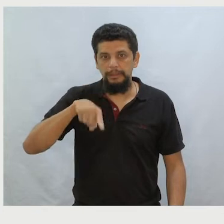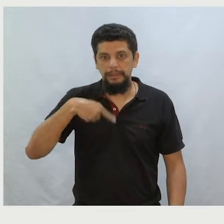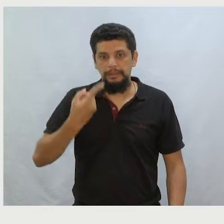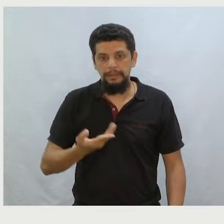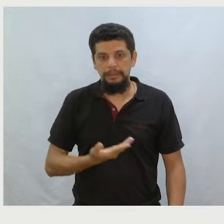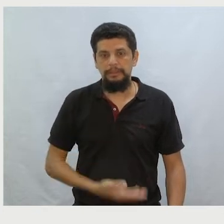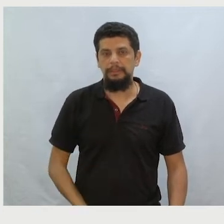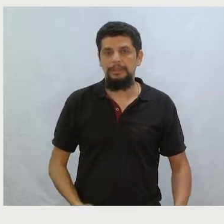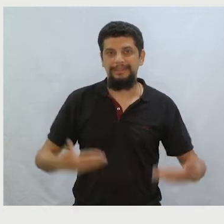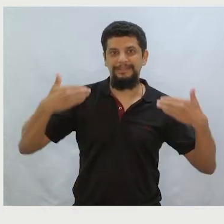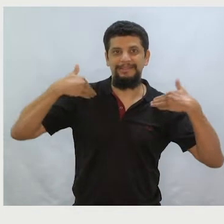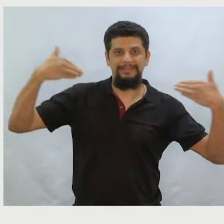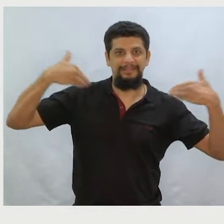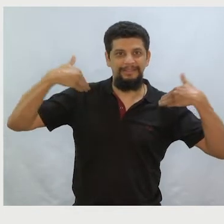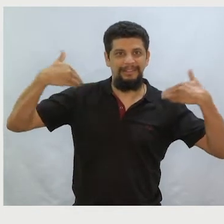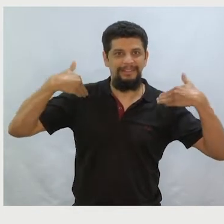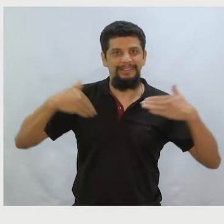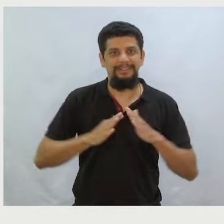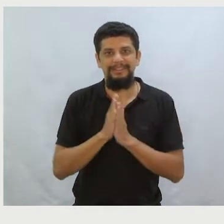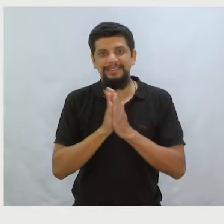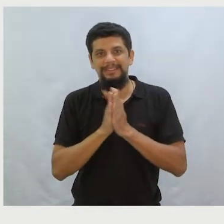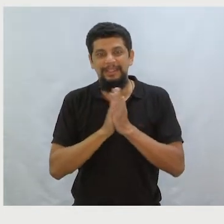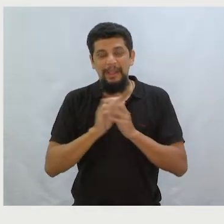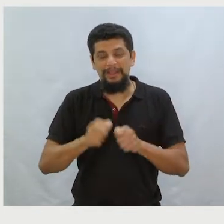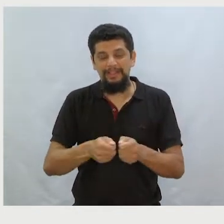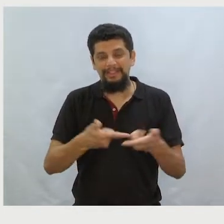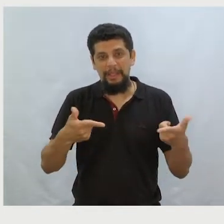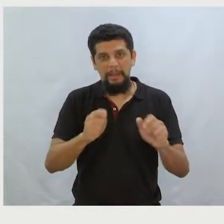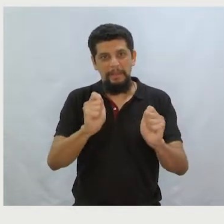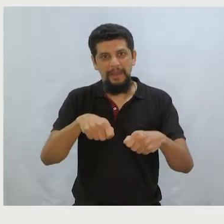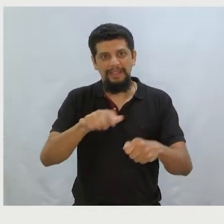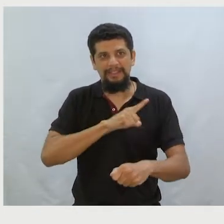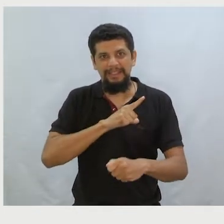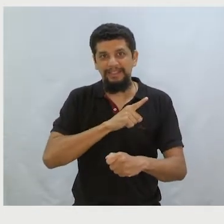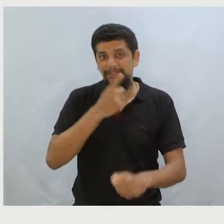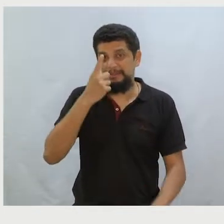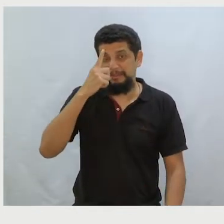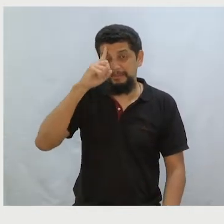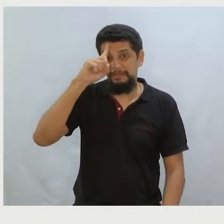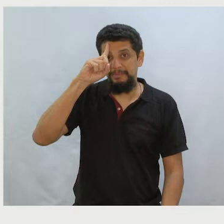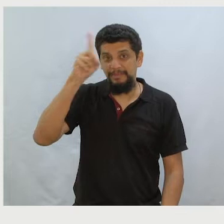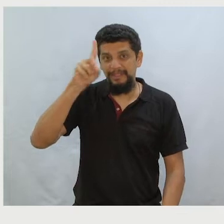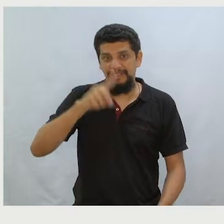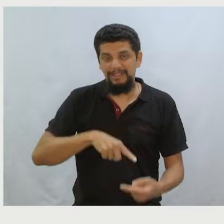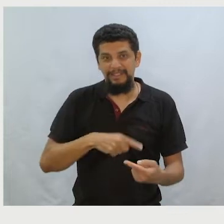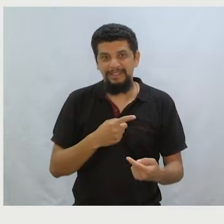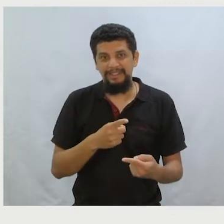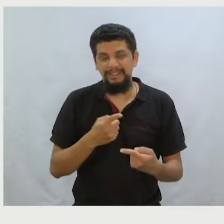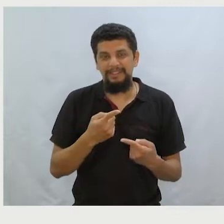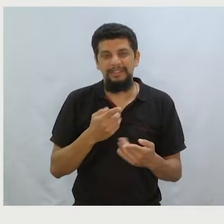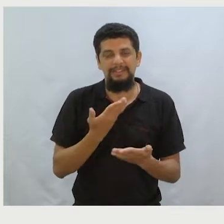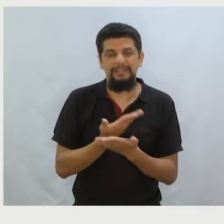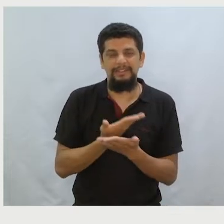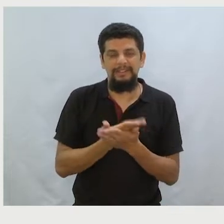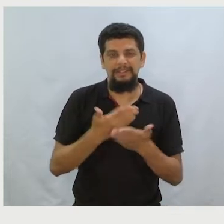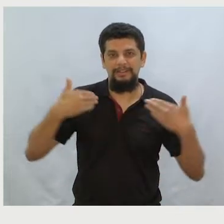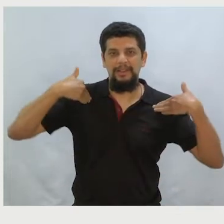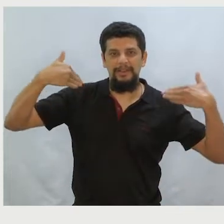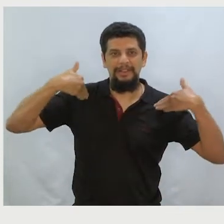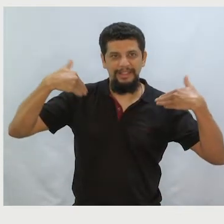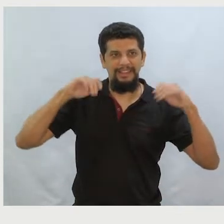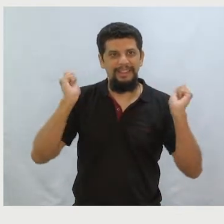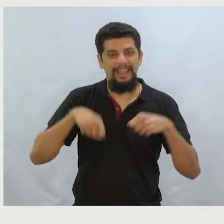aula dupla de educação física a maior sorte que se pode ter num primeiro dia de aula é ter aula dupla de educação física